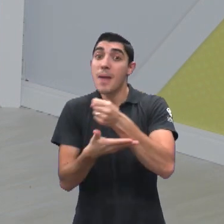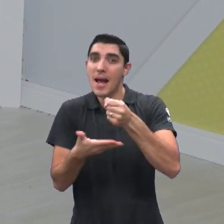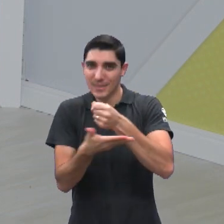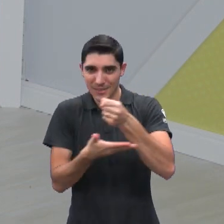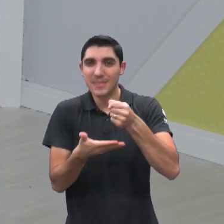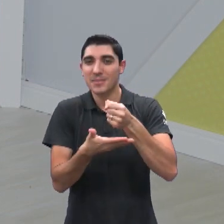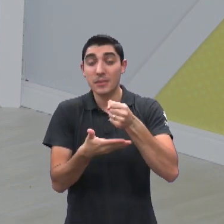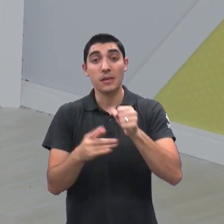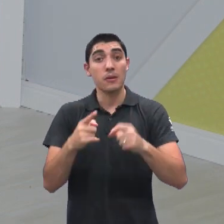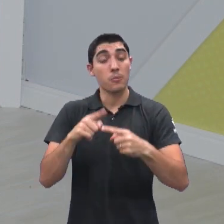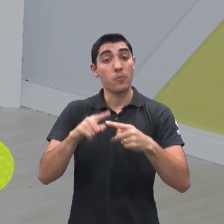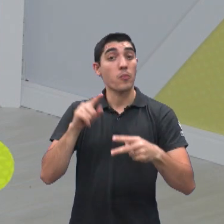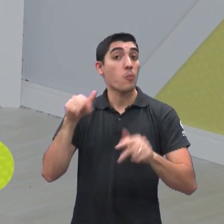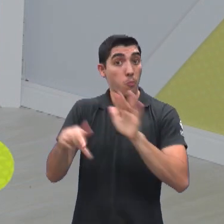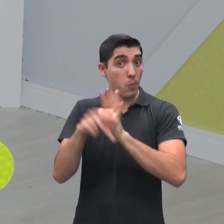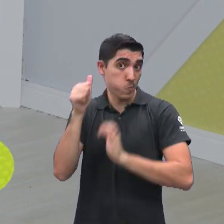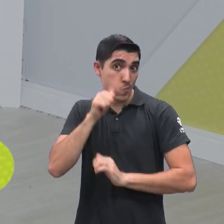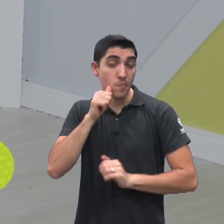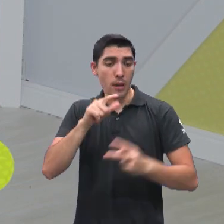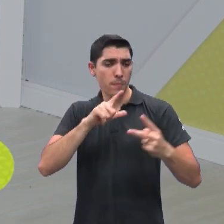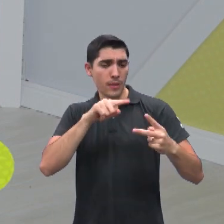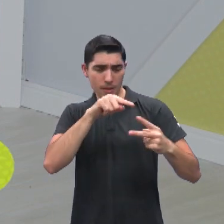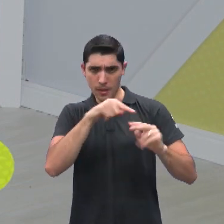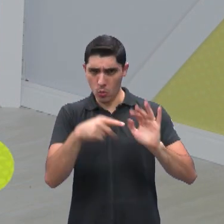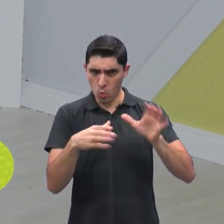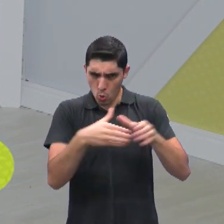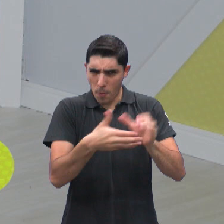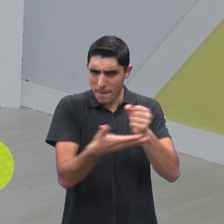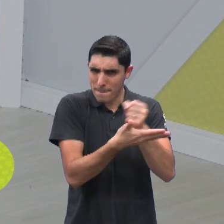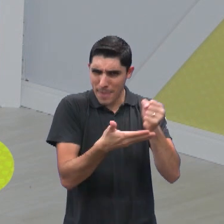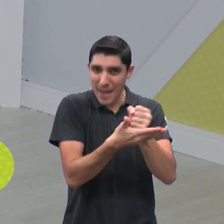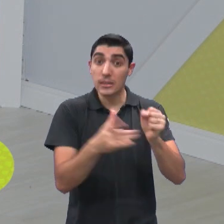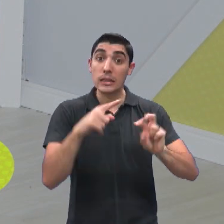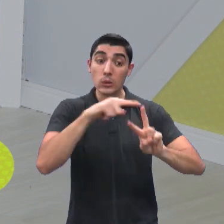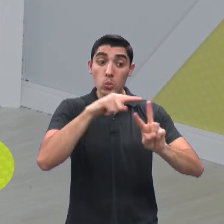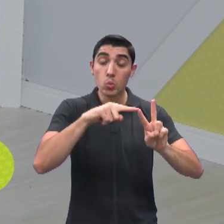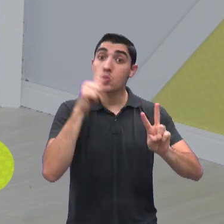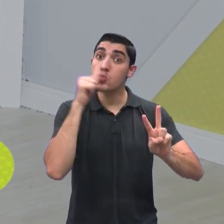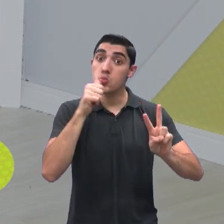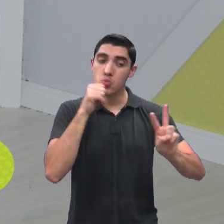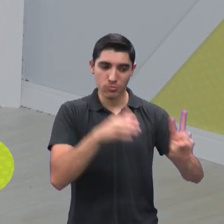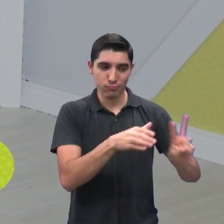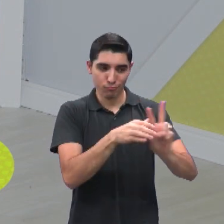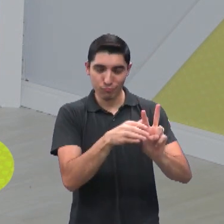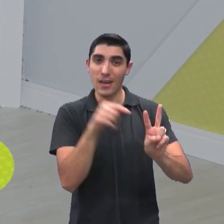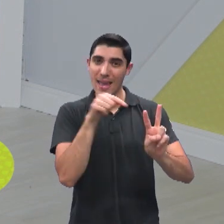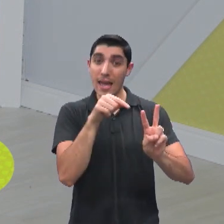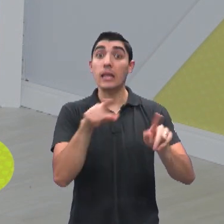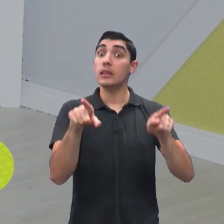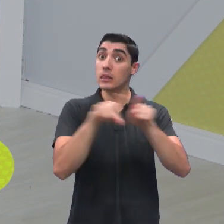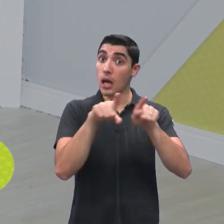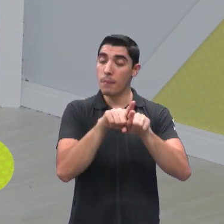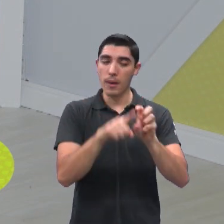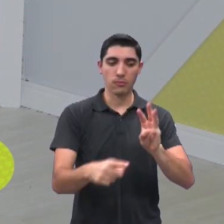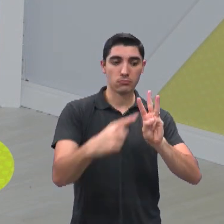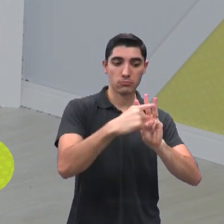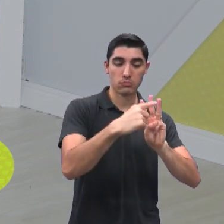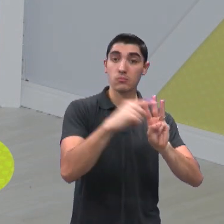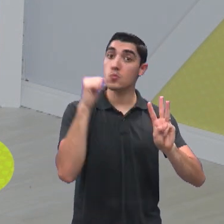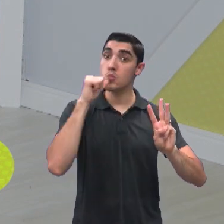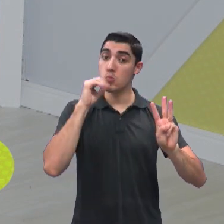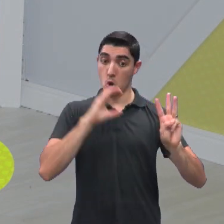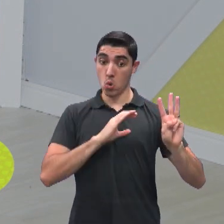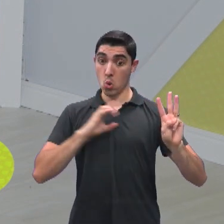porque 2 atletas dessas categorias menores aqui de São José dos Campos, além da coordenadora das equipes de base e